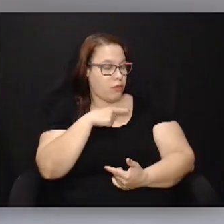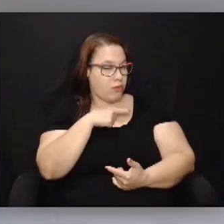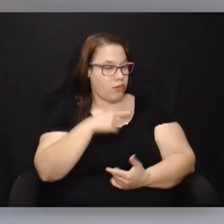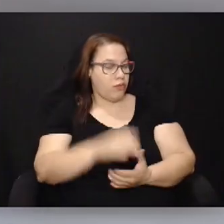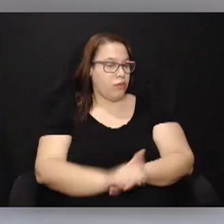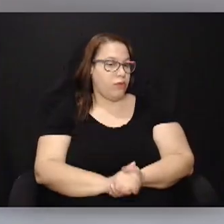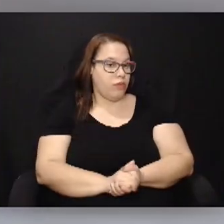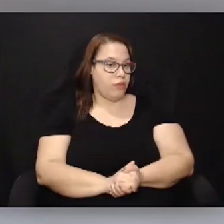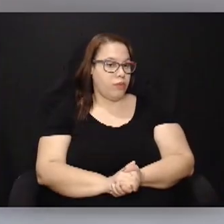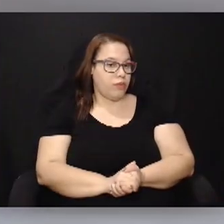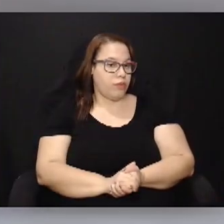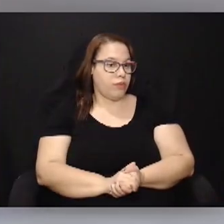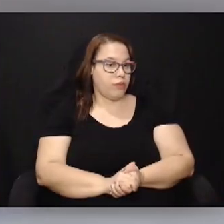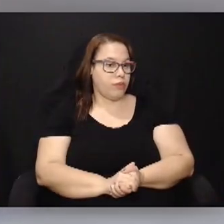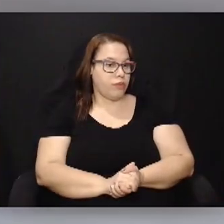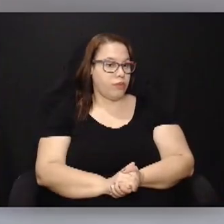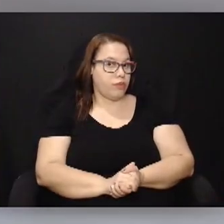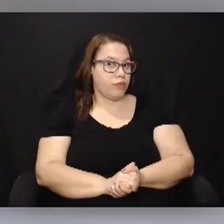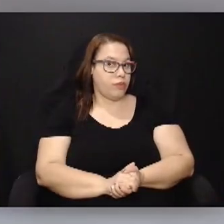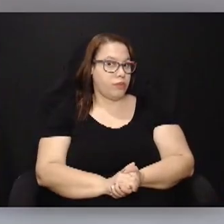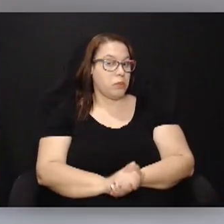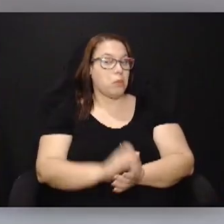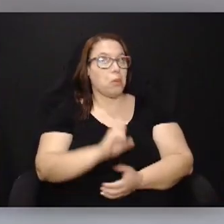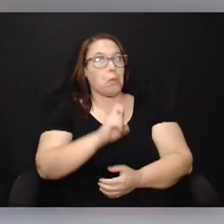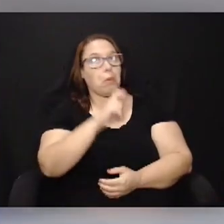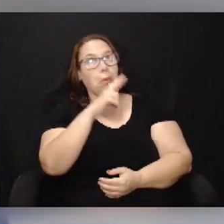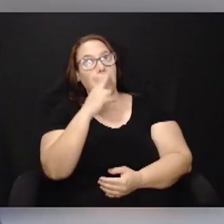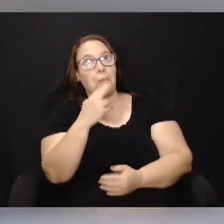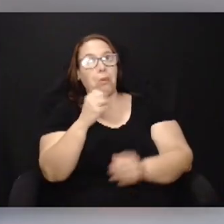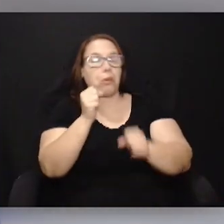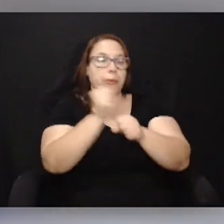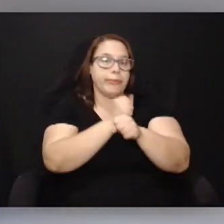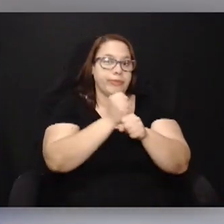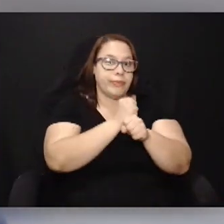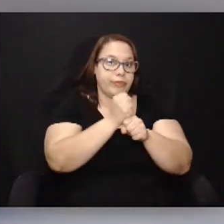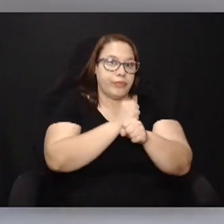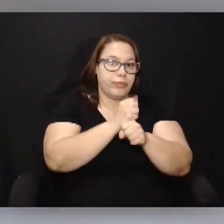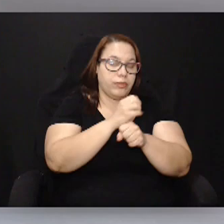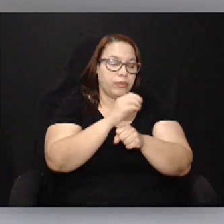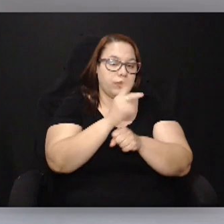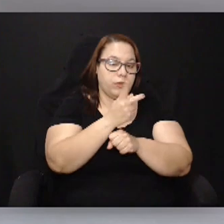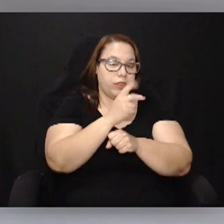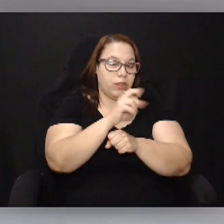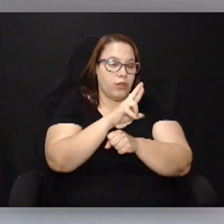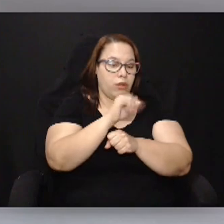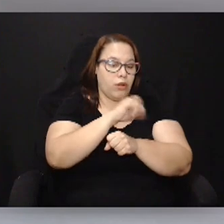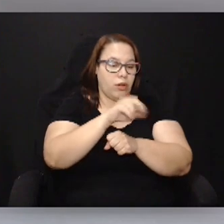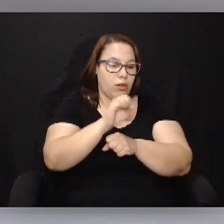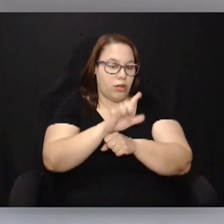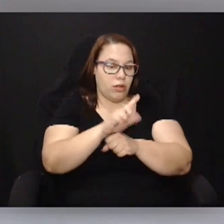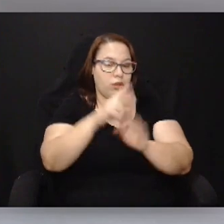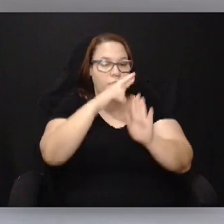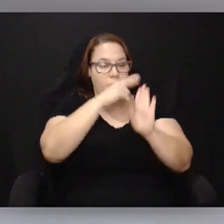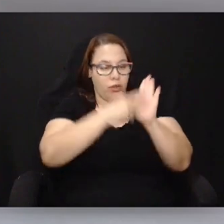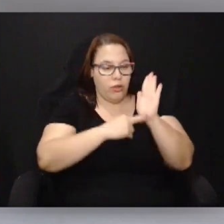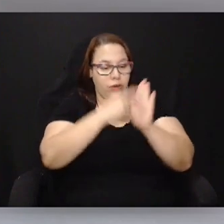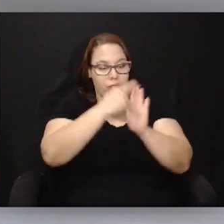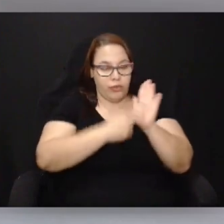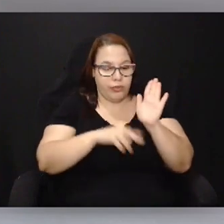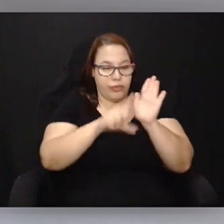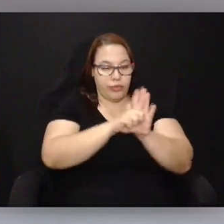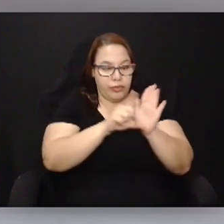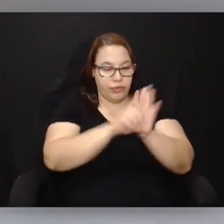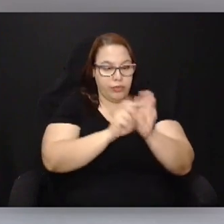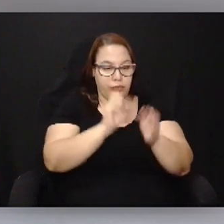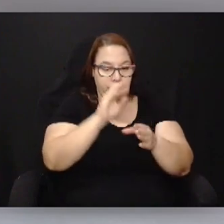daquele espaço, ou uma construção horizontal dentro das normas, né, que regem a legislação municipal, eles